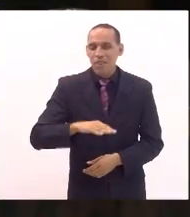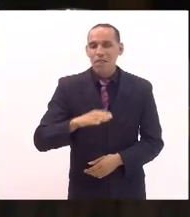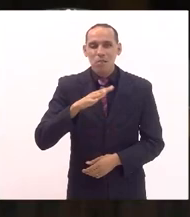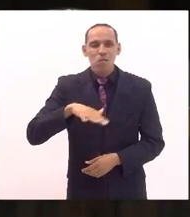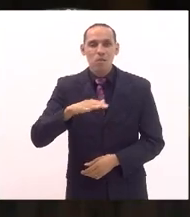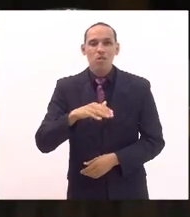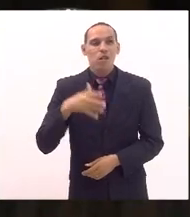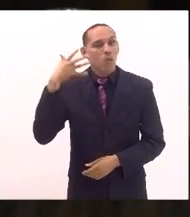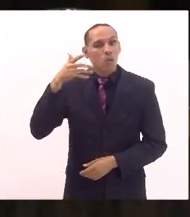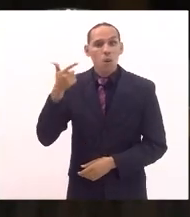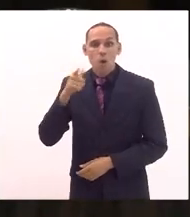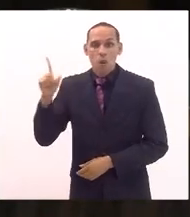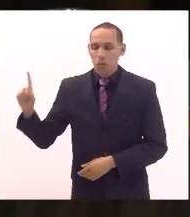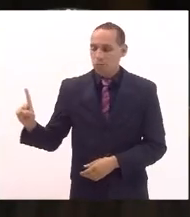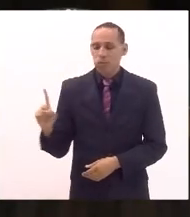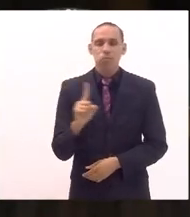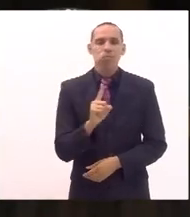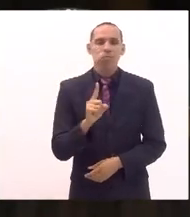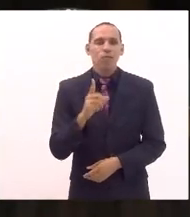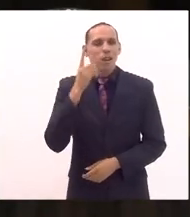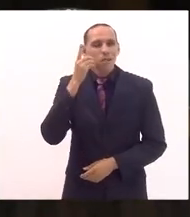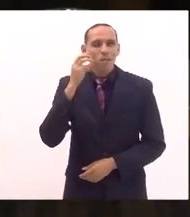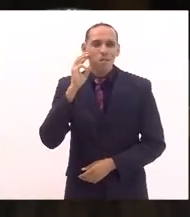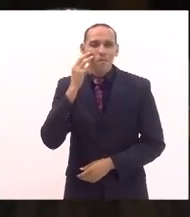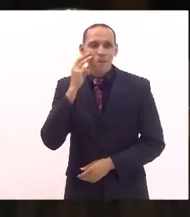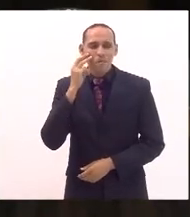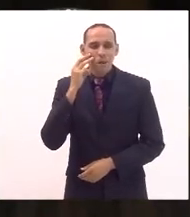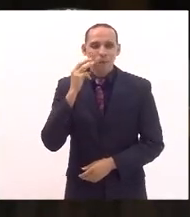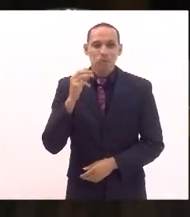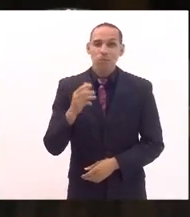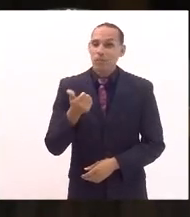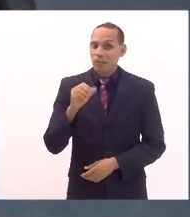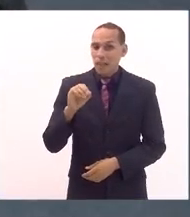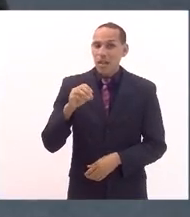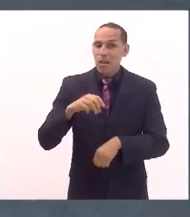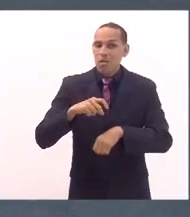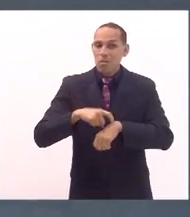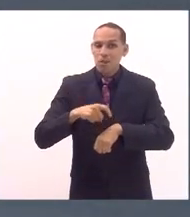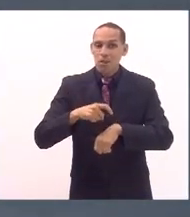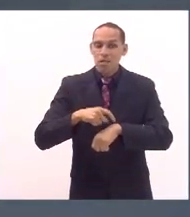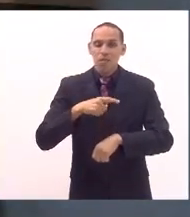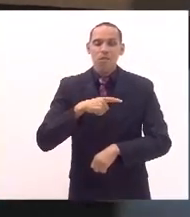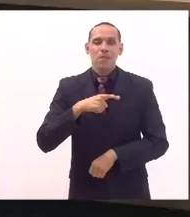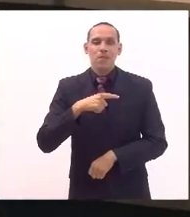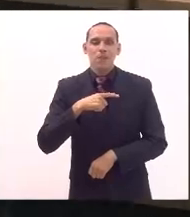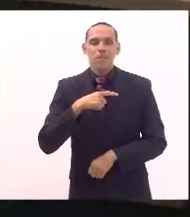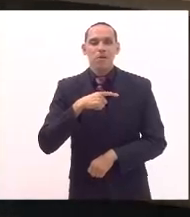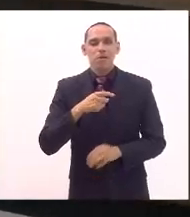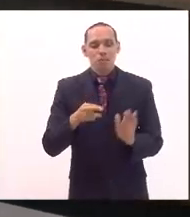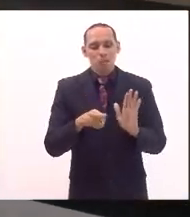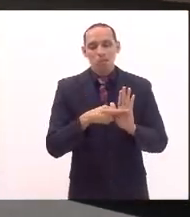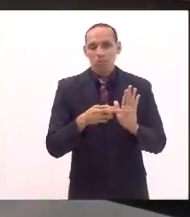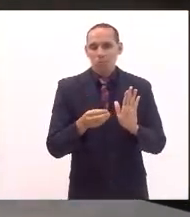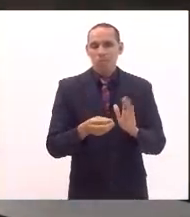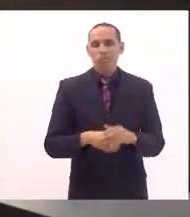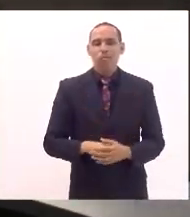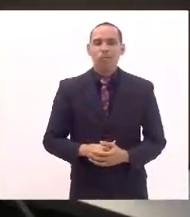o próximo orador escrito ao Nobre Deputado waldeck Carneiro ascendência dispõe de dez minutos no tempo regimental